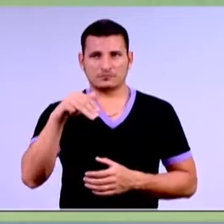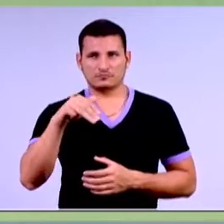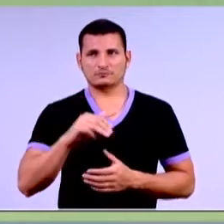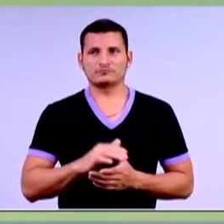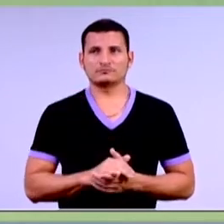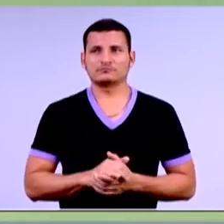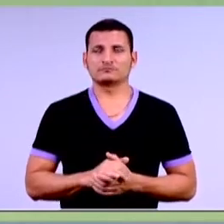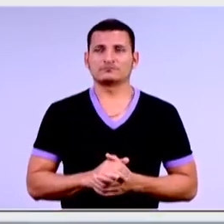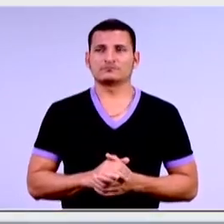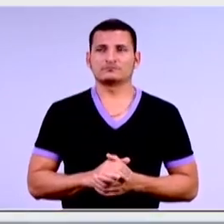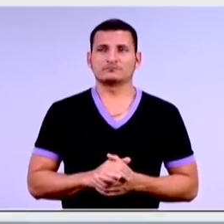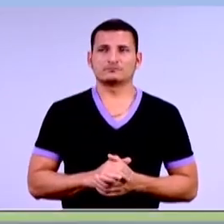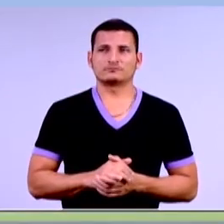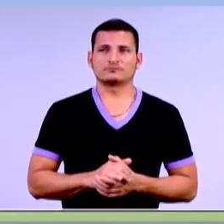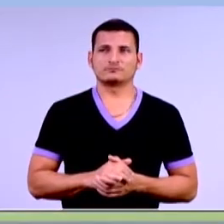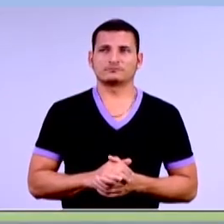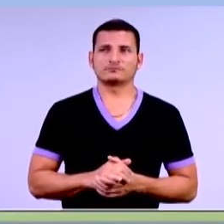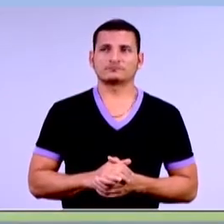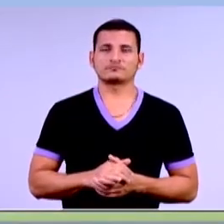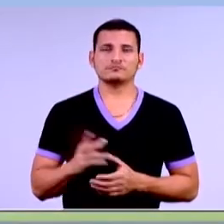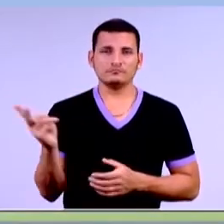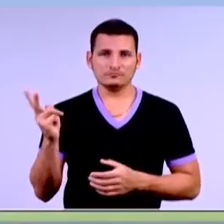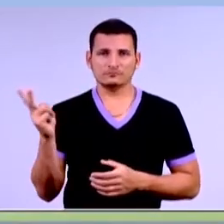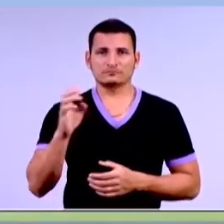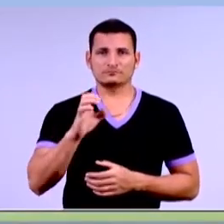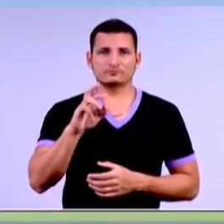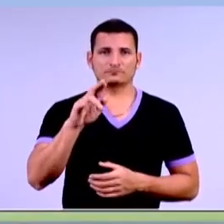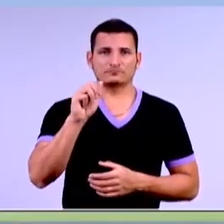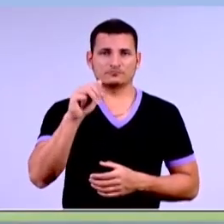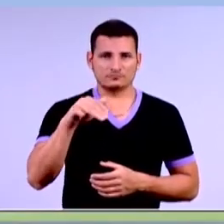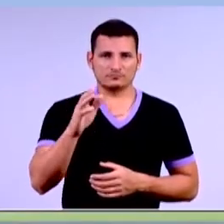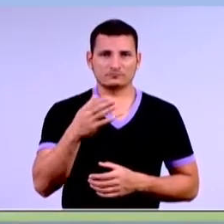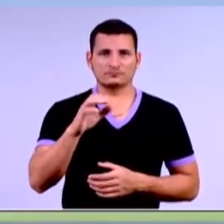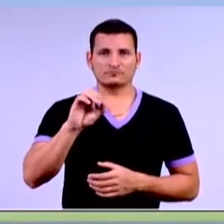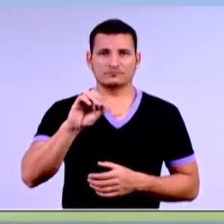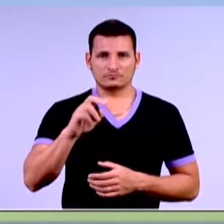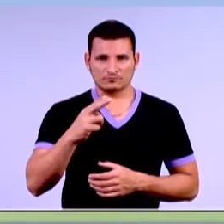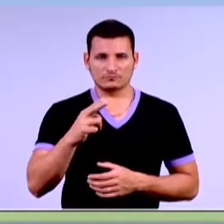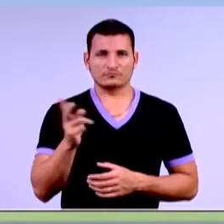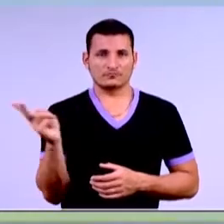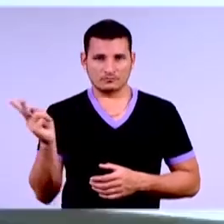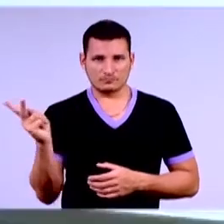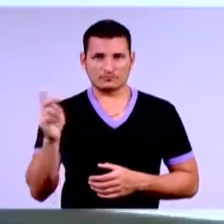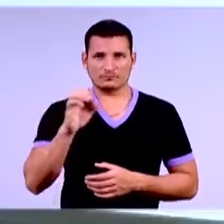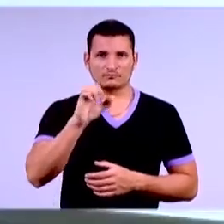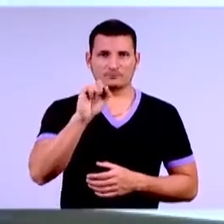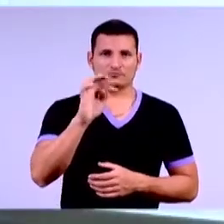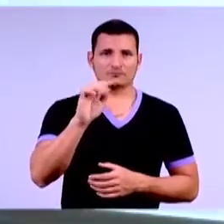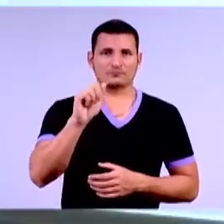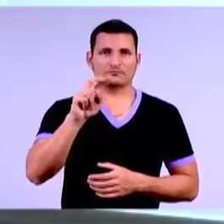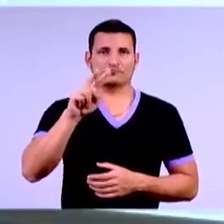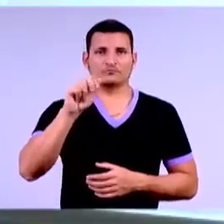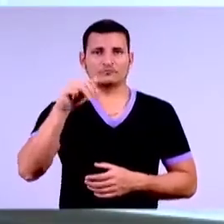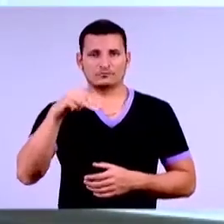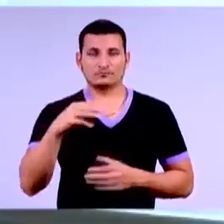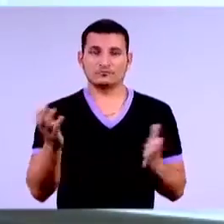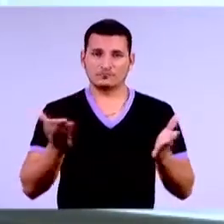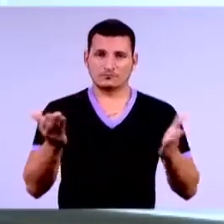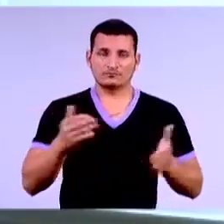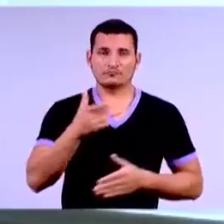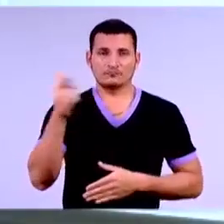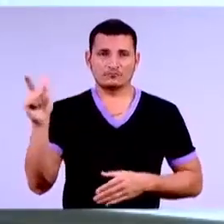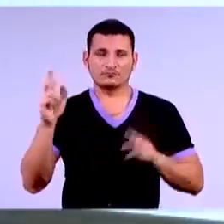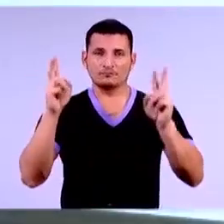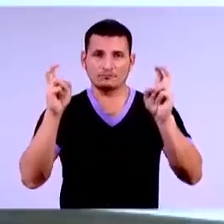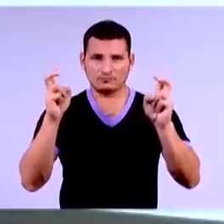eles eram ou eles estavam ok muito bem então agora a gente vai passar por um outro assunto